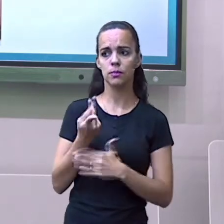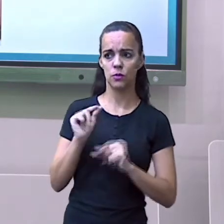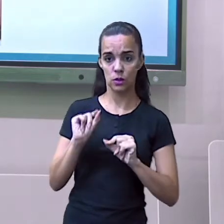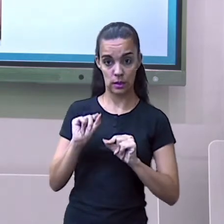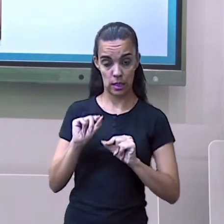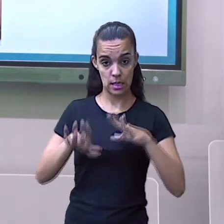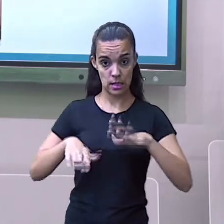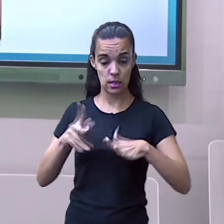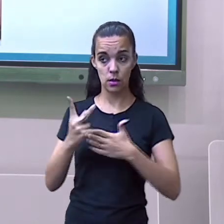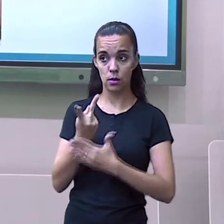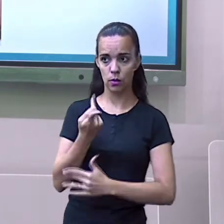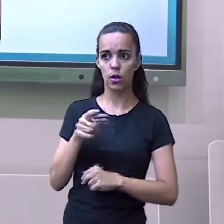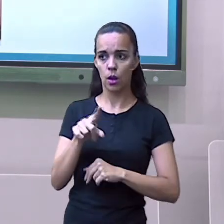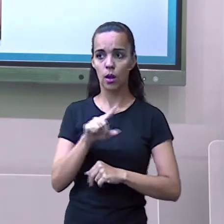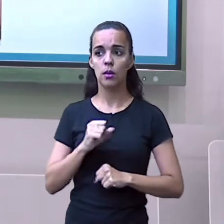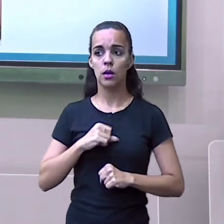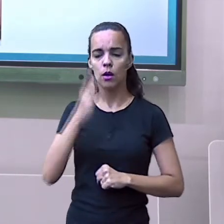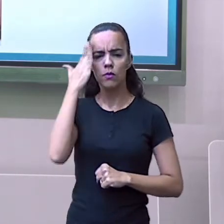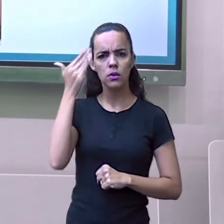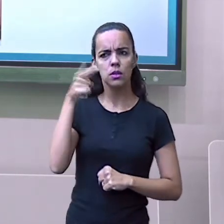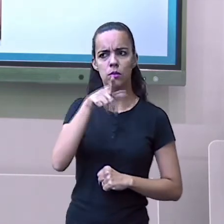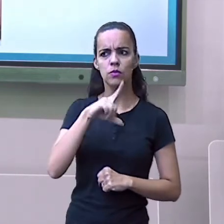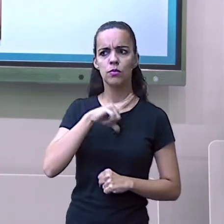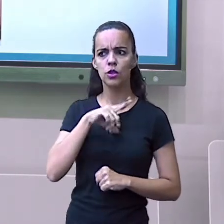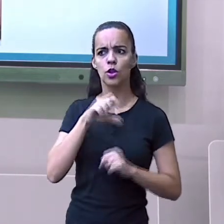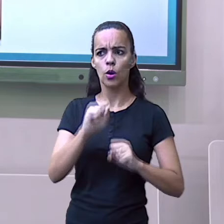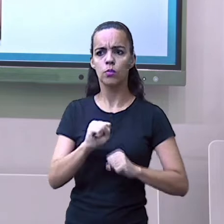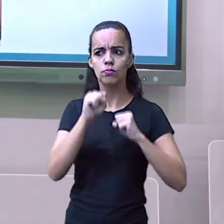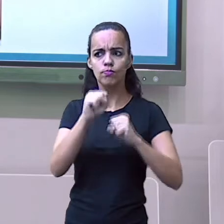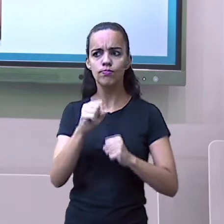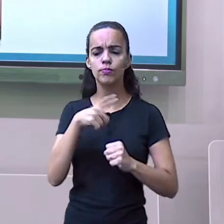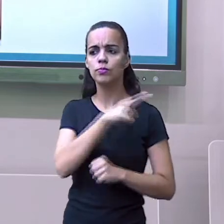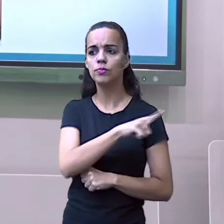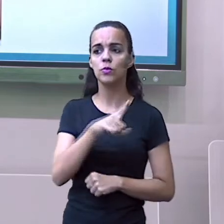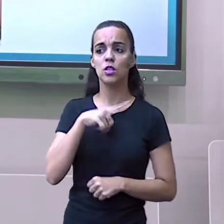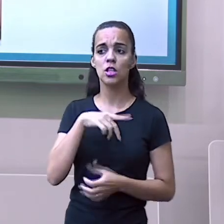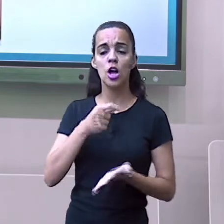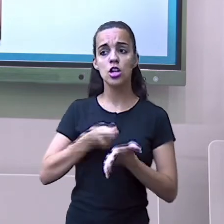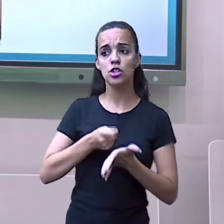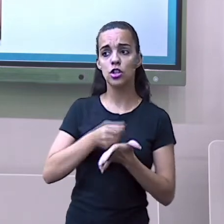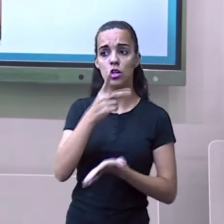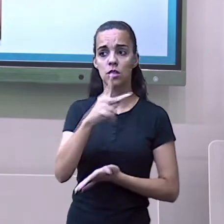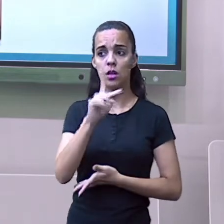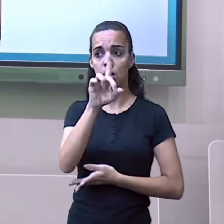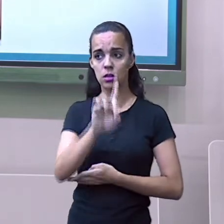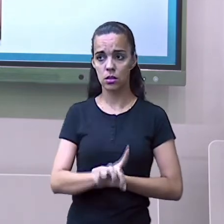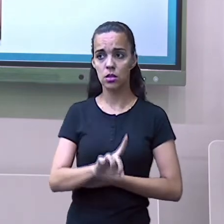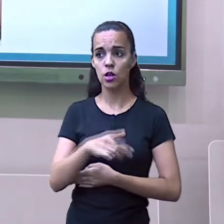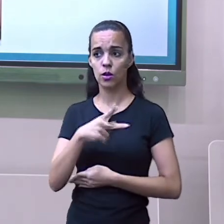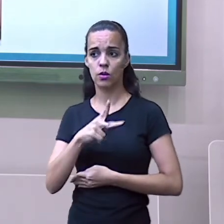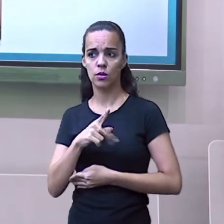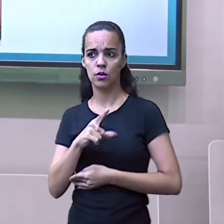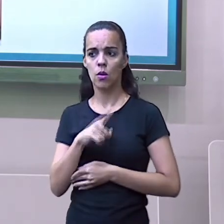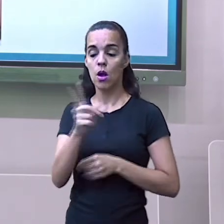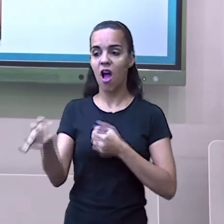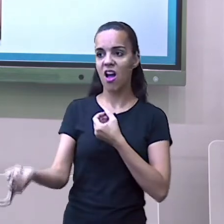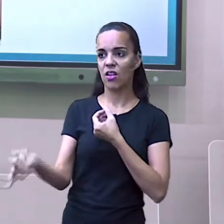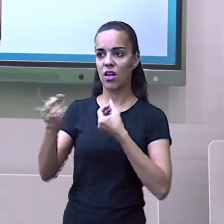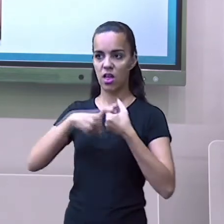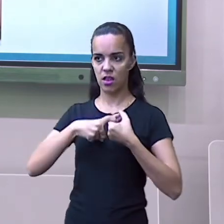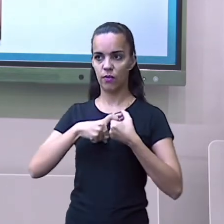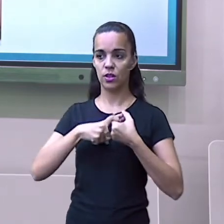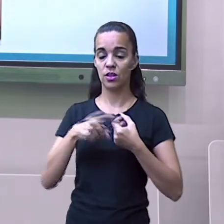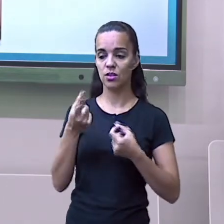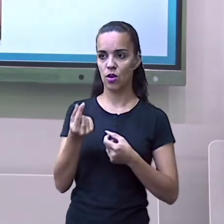Quando isso acontece, você sabia que pode exigir da empresa a devolução do